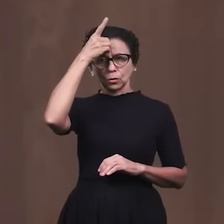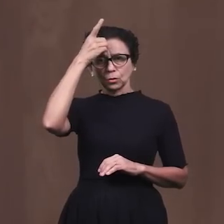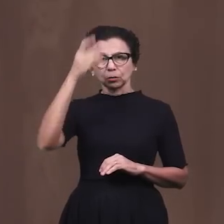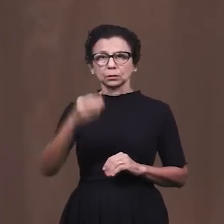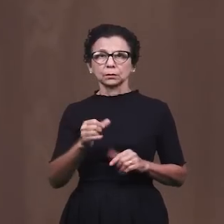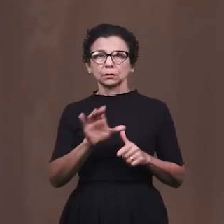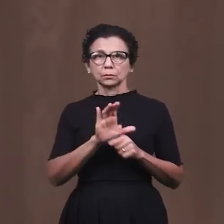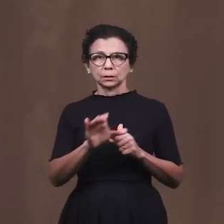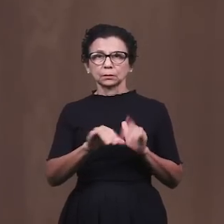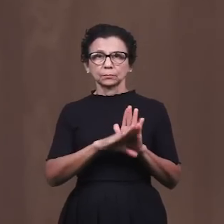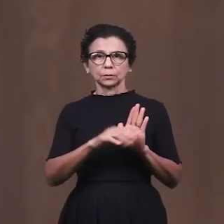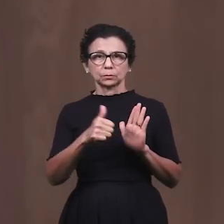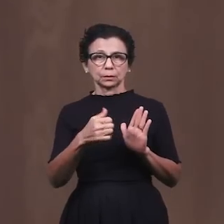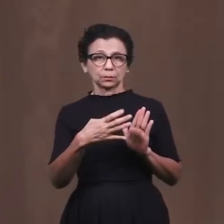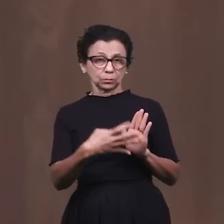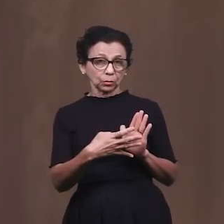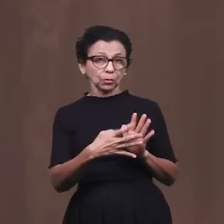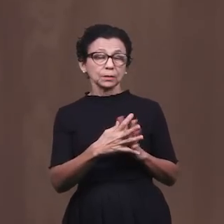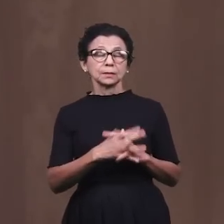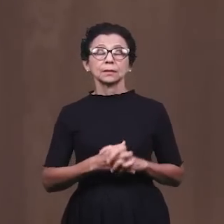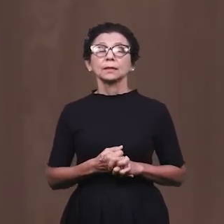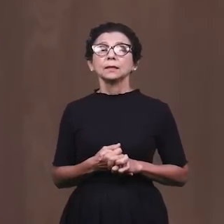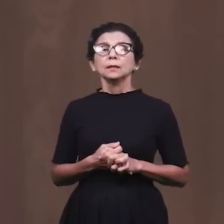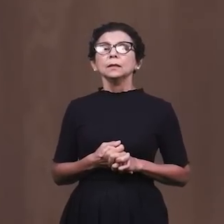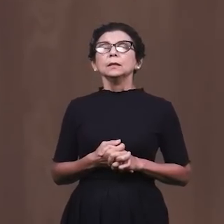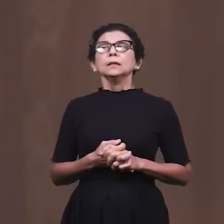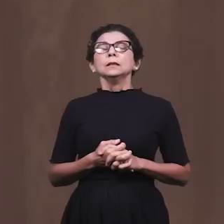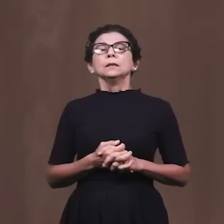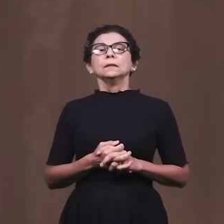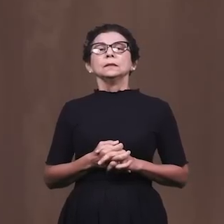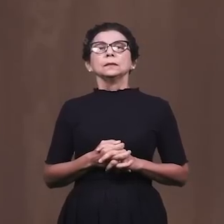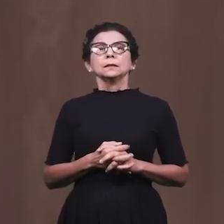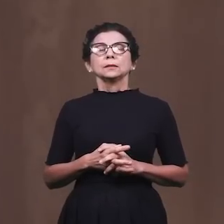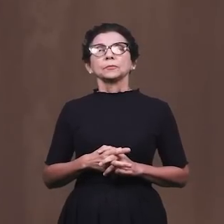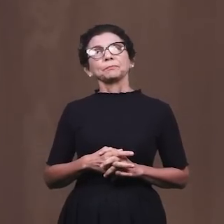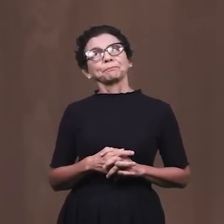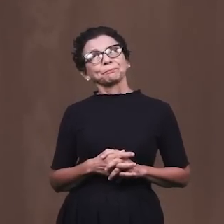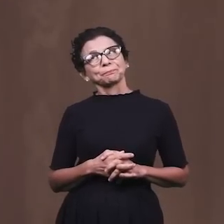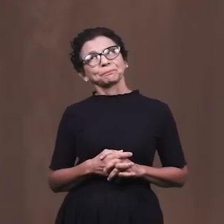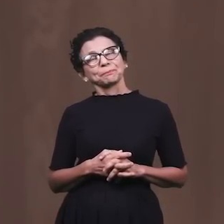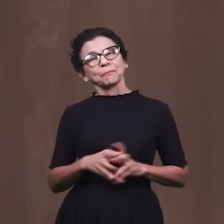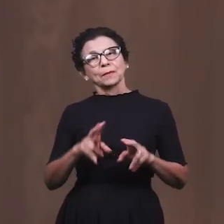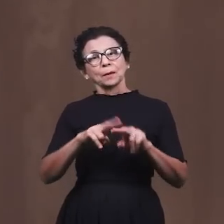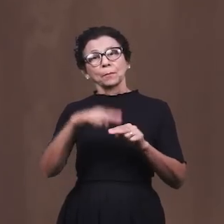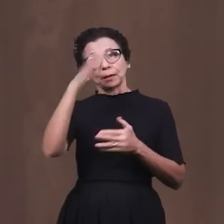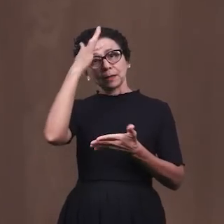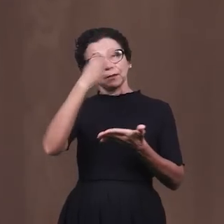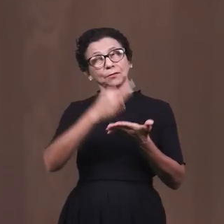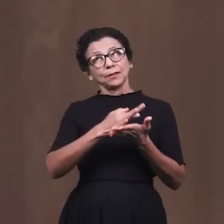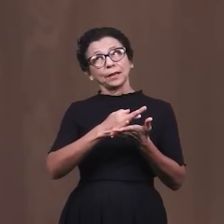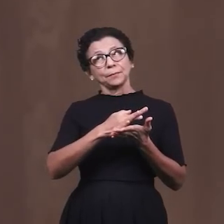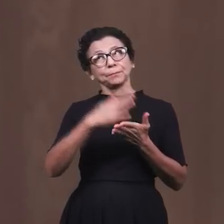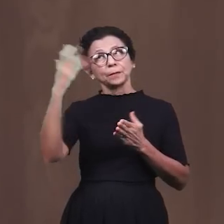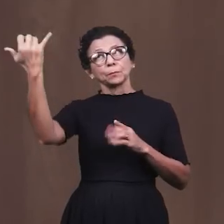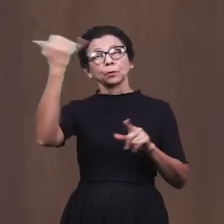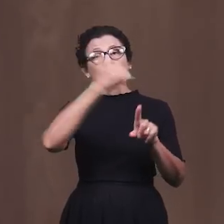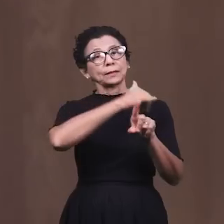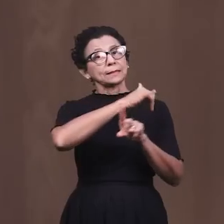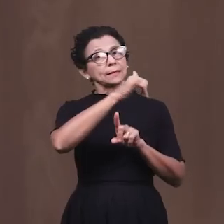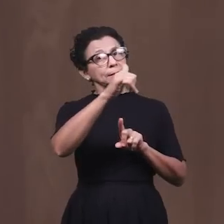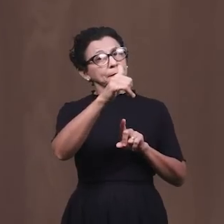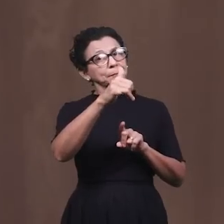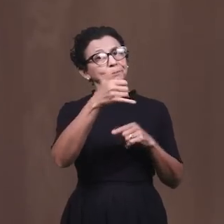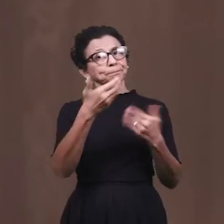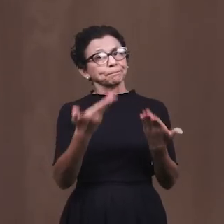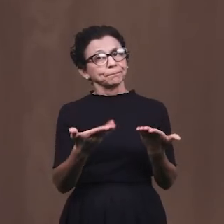capítulo 14 de 1 Coríntios, ele diz o seguinte, que a profecia vem segundo a medida da fé. Que medida da fé é